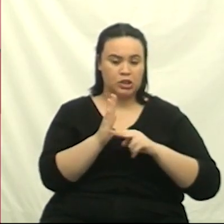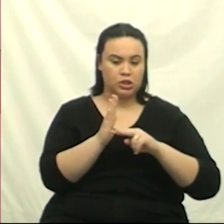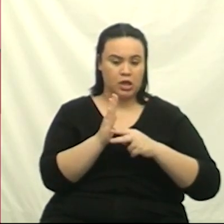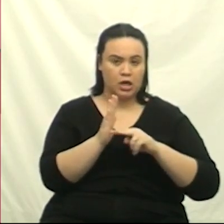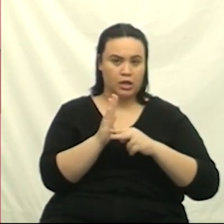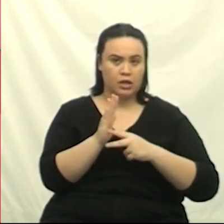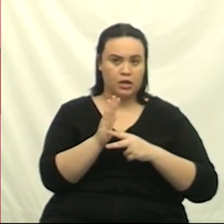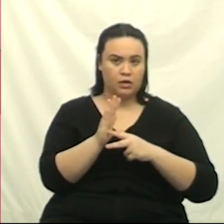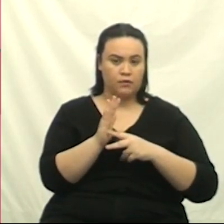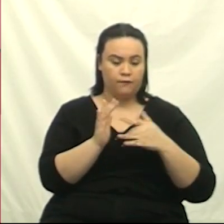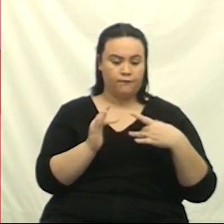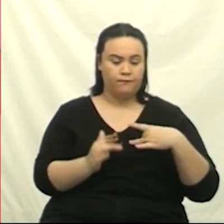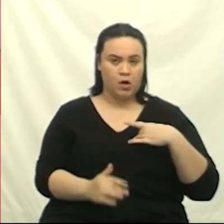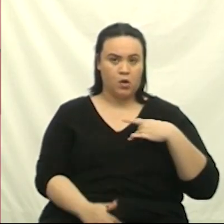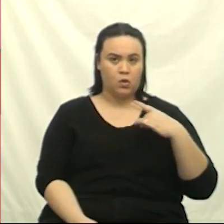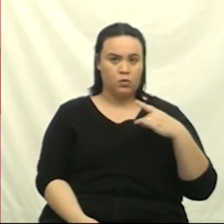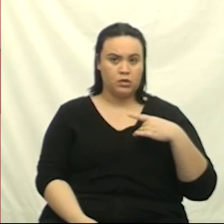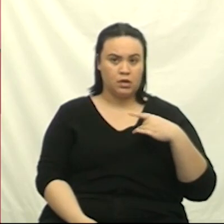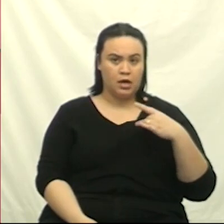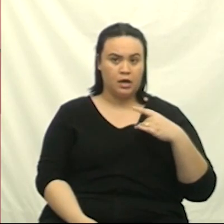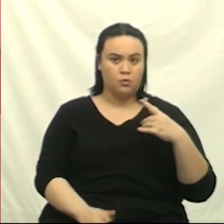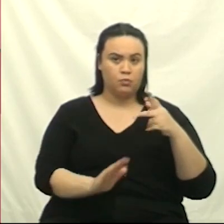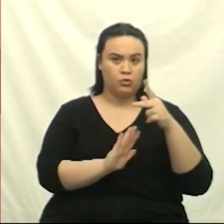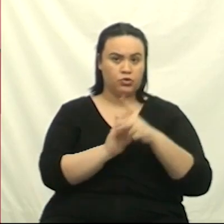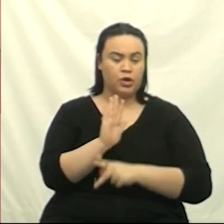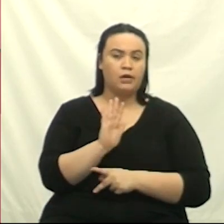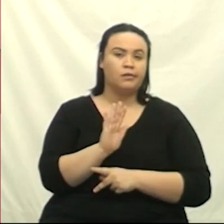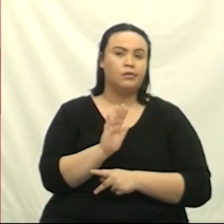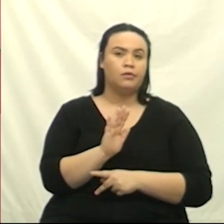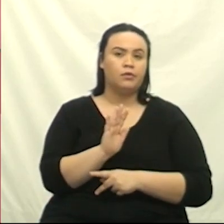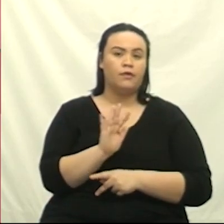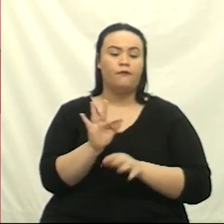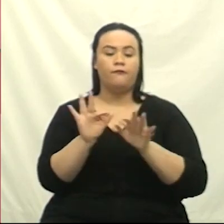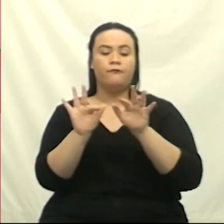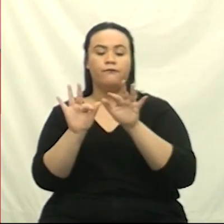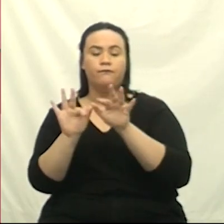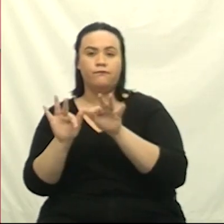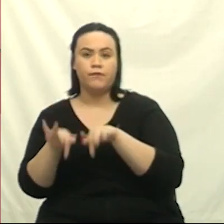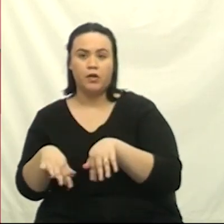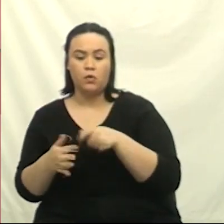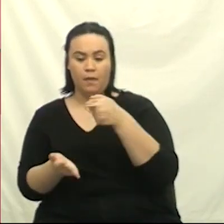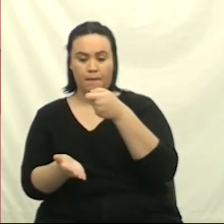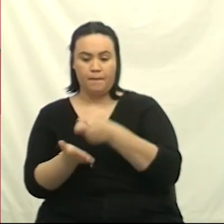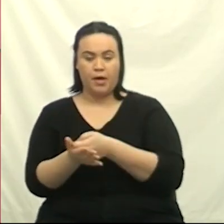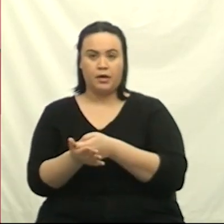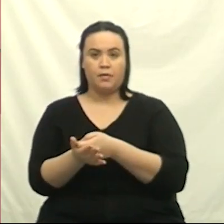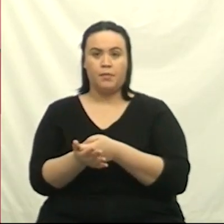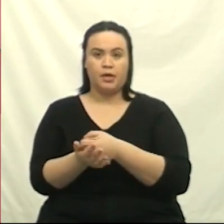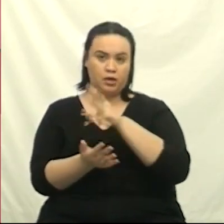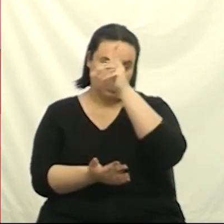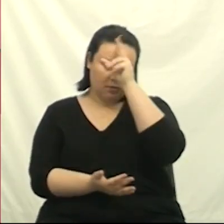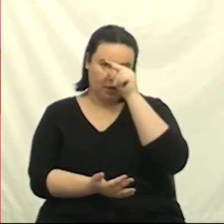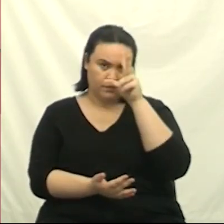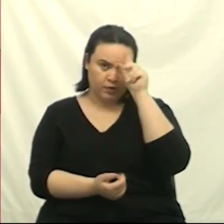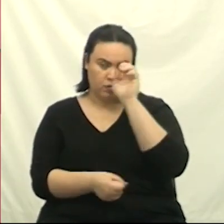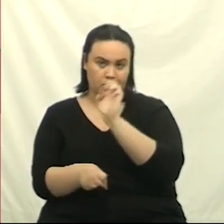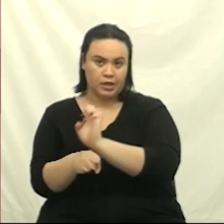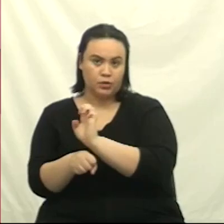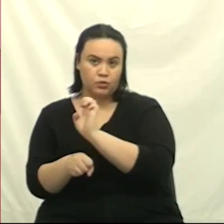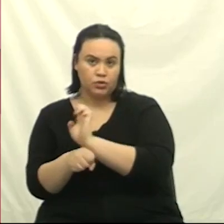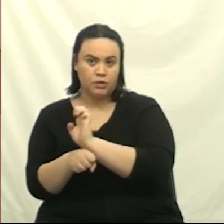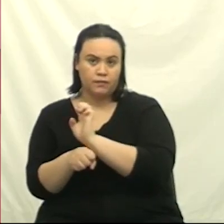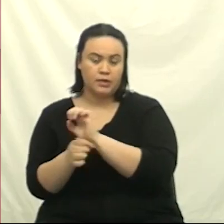voluntariamente porque esse projeto prevê o fim do pagamento através da prefeitura do executivo